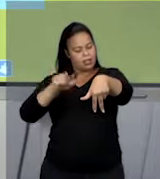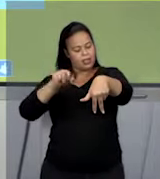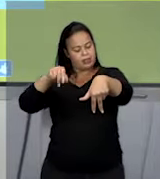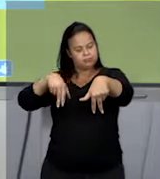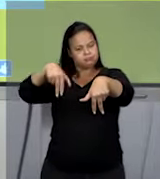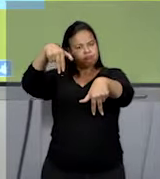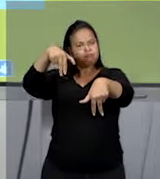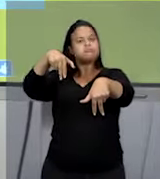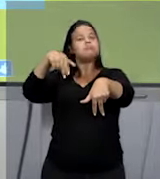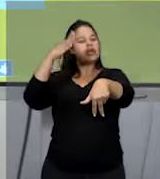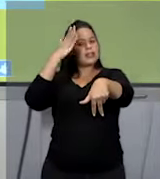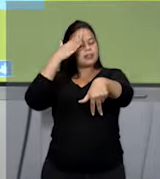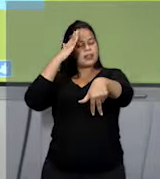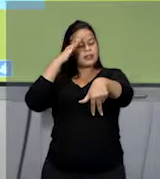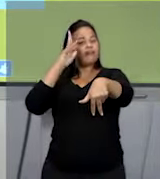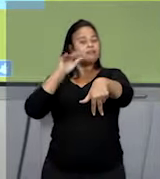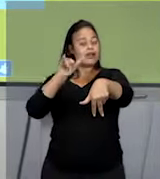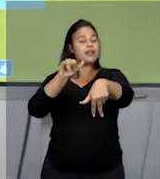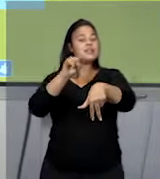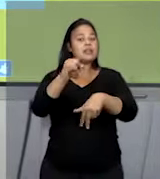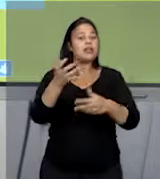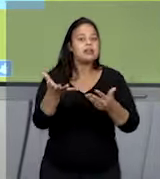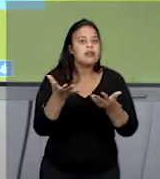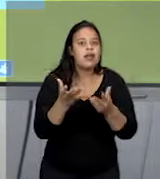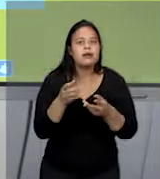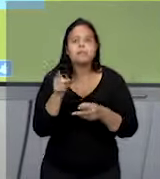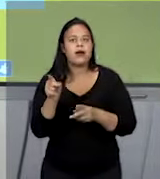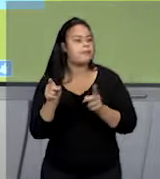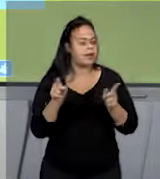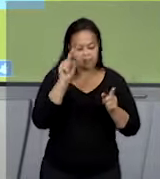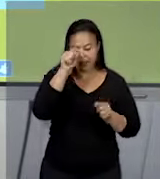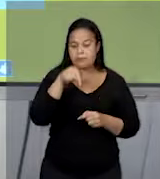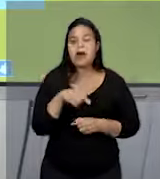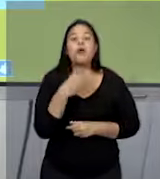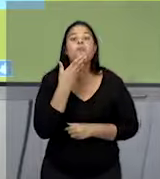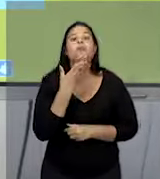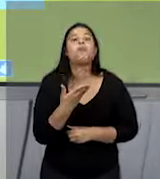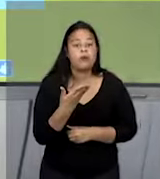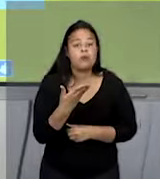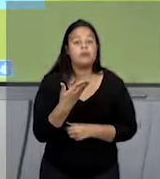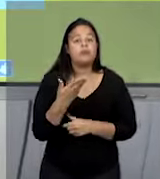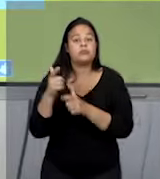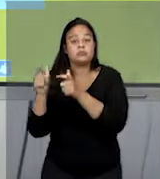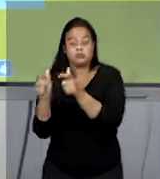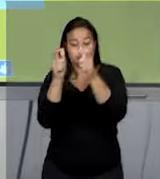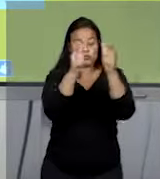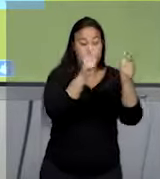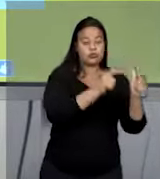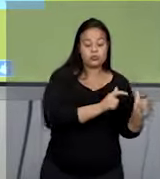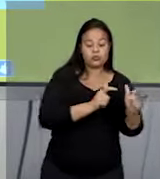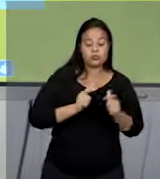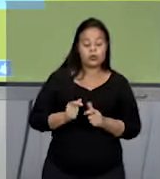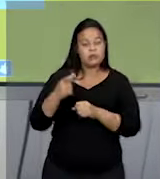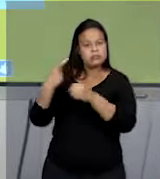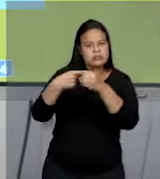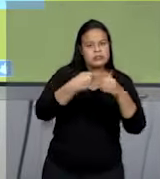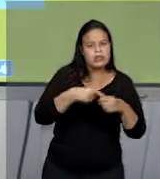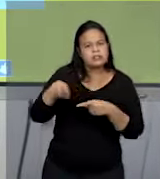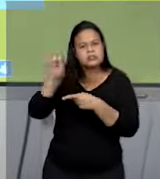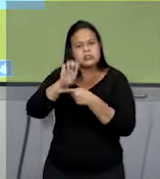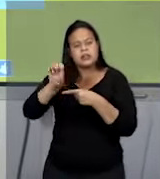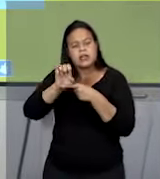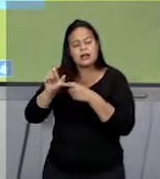você entenda. Se você quiser realmente localizar em que direção está determinada cidade, estado ou